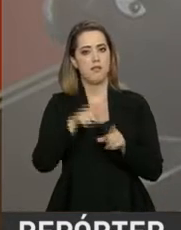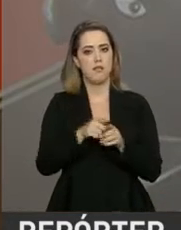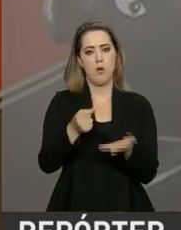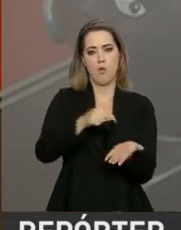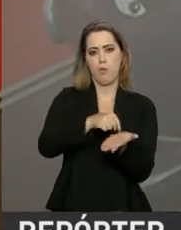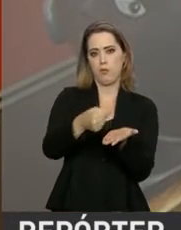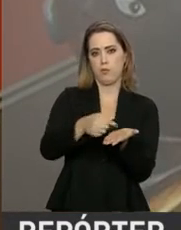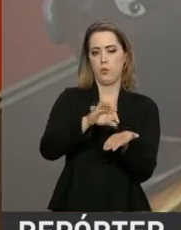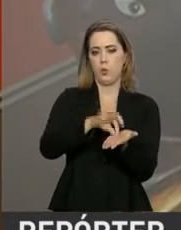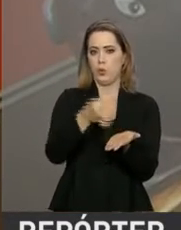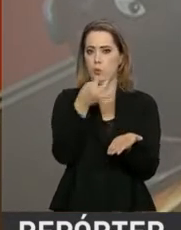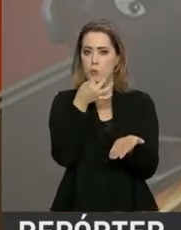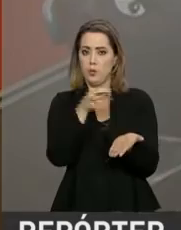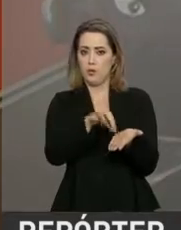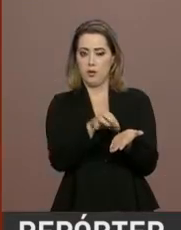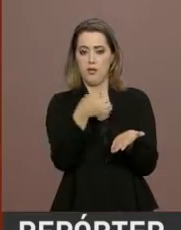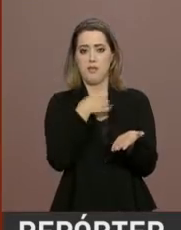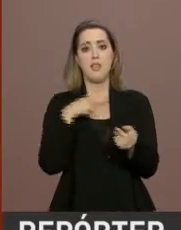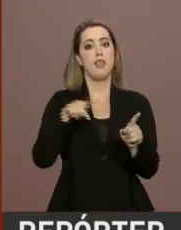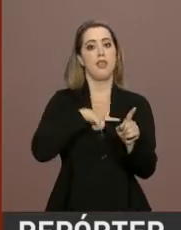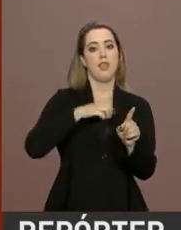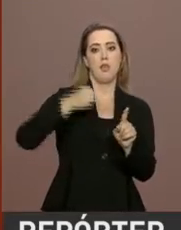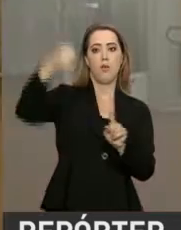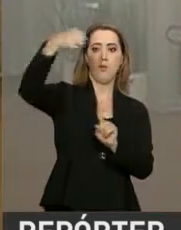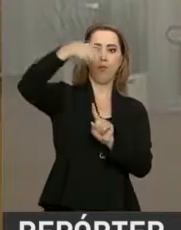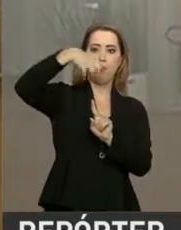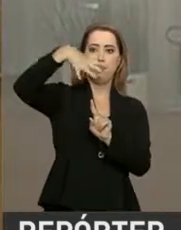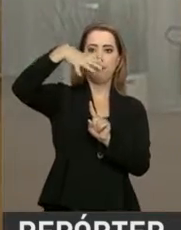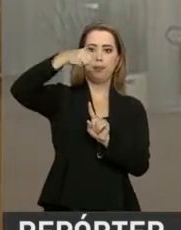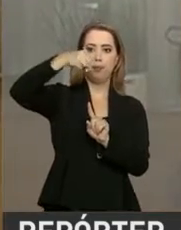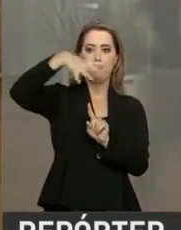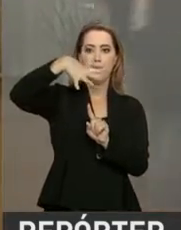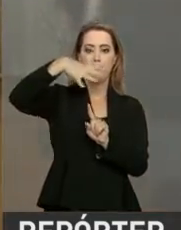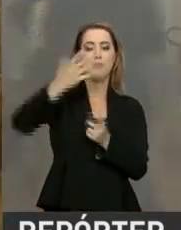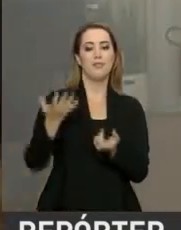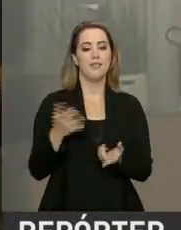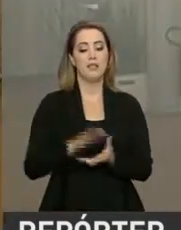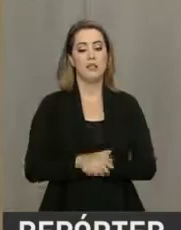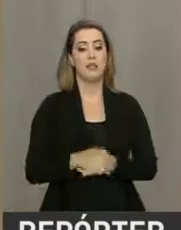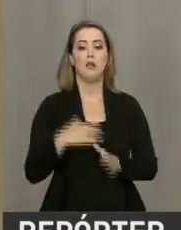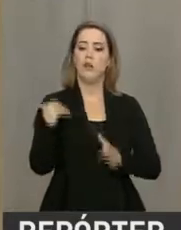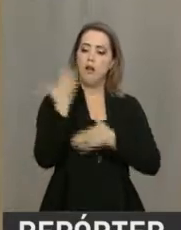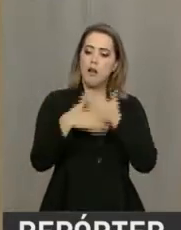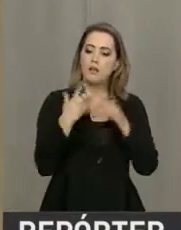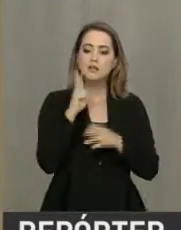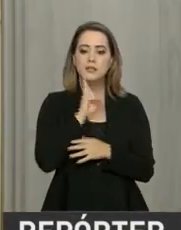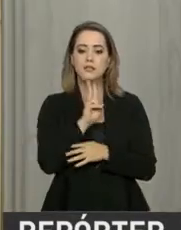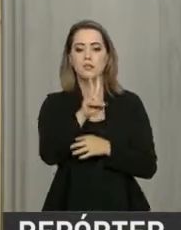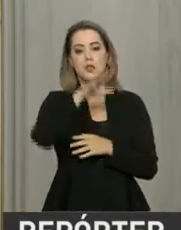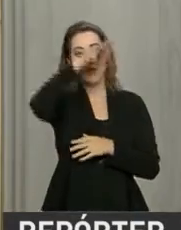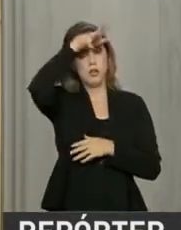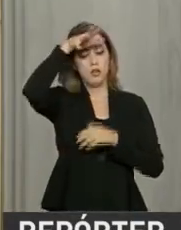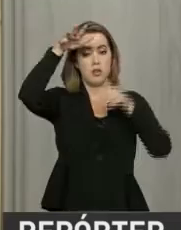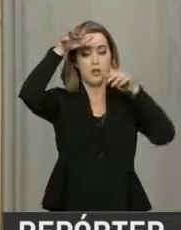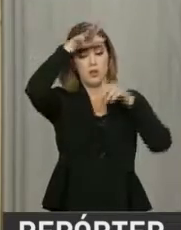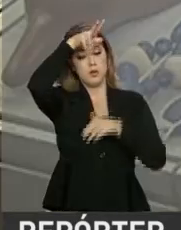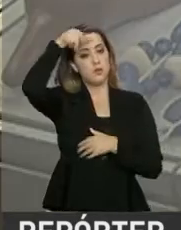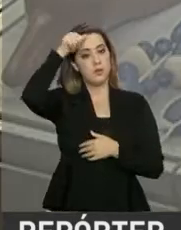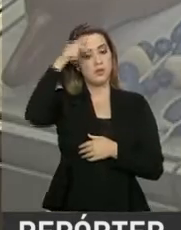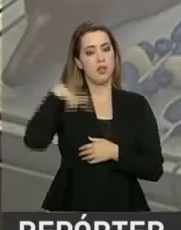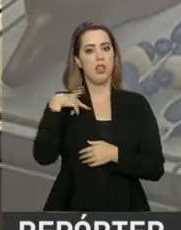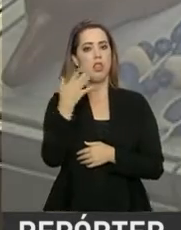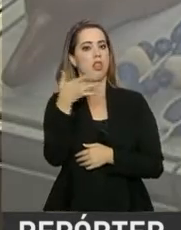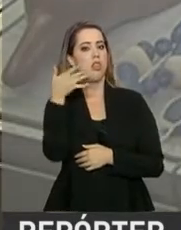até essas luminárias pra lá de originais. Mais uns passos e chegamos ao Amazonas. Em meio a